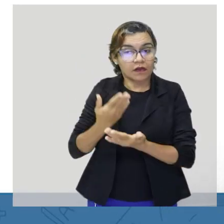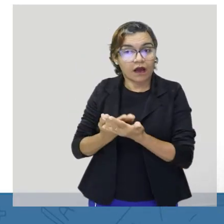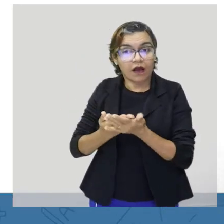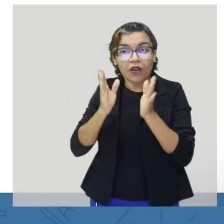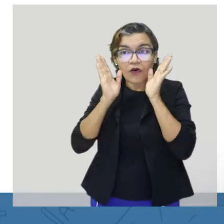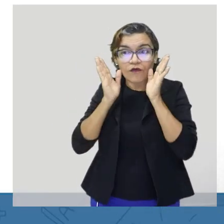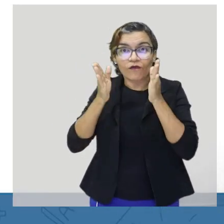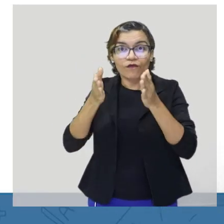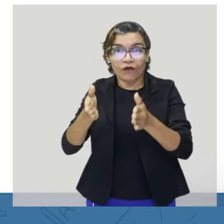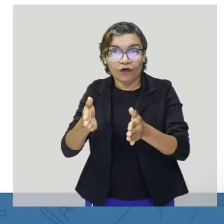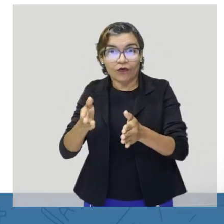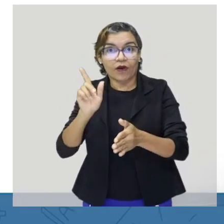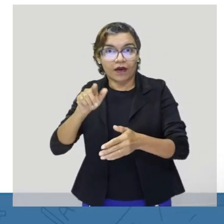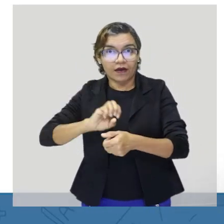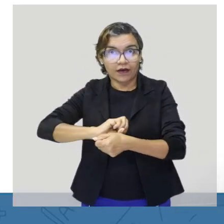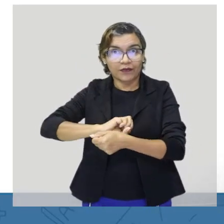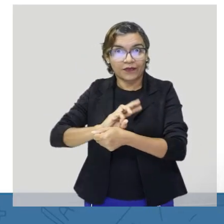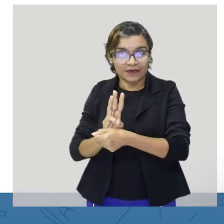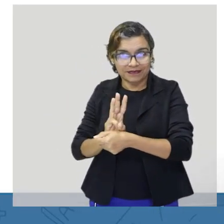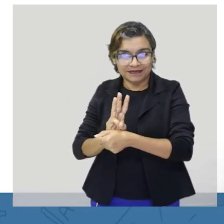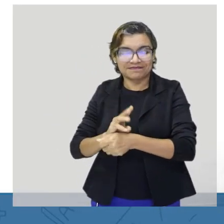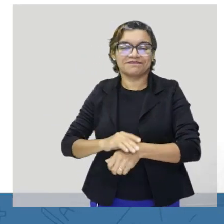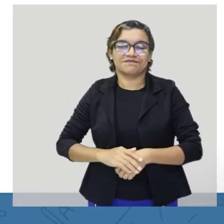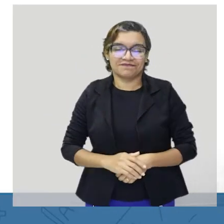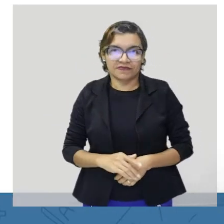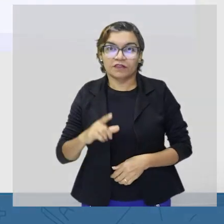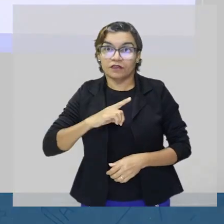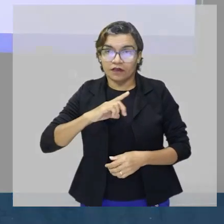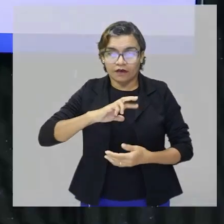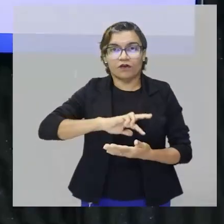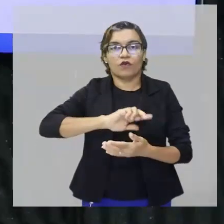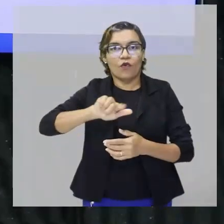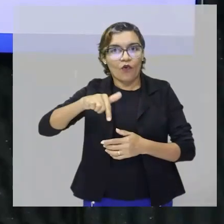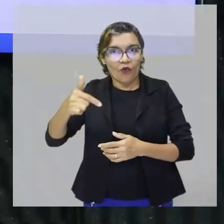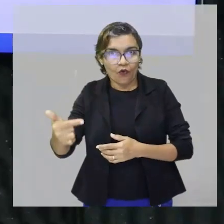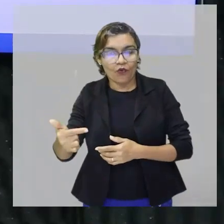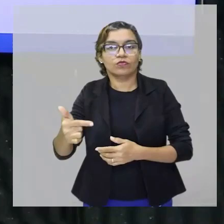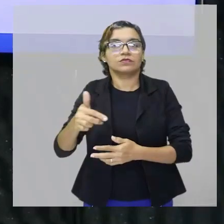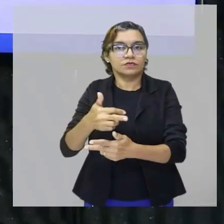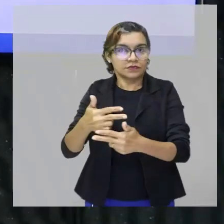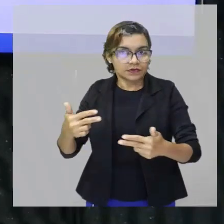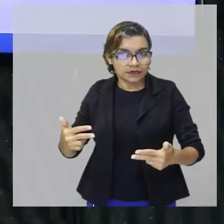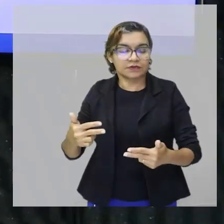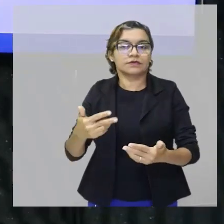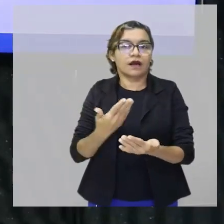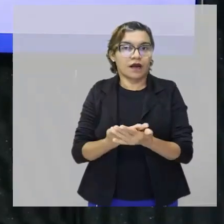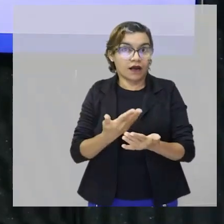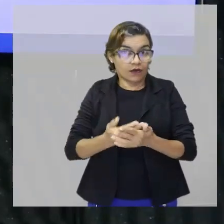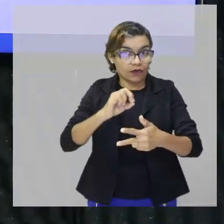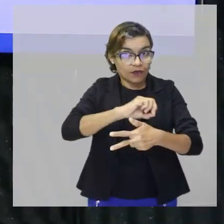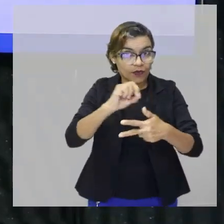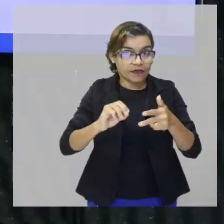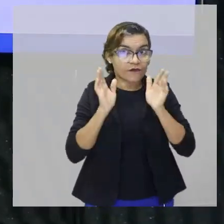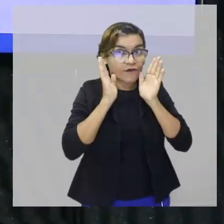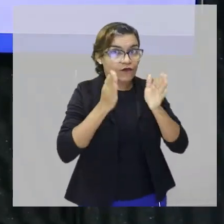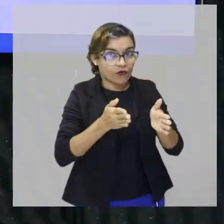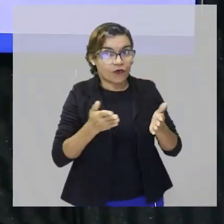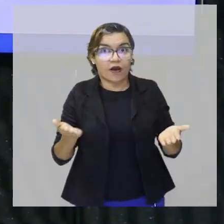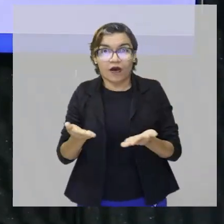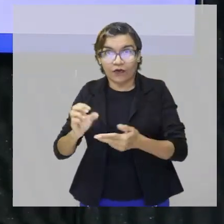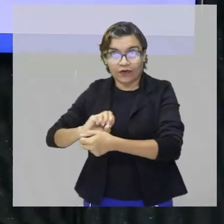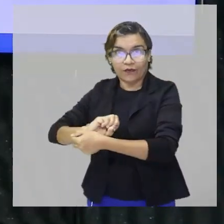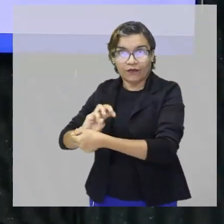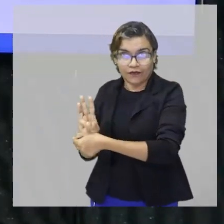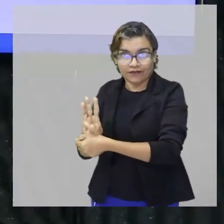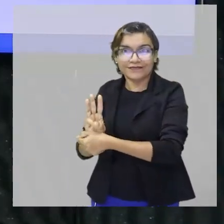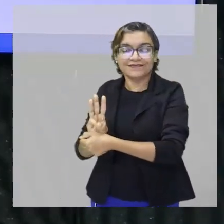será PAIS UEMA. Teremos outras aulas onde o foco será o Enem. Então, muita atenção que hoje o